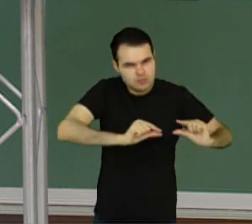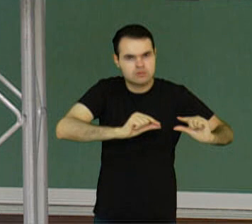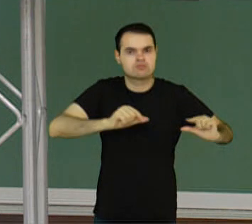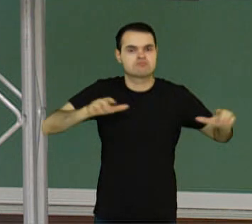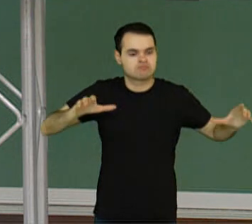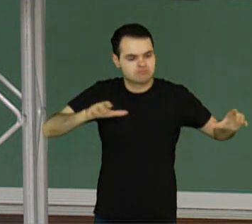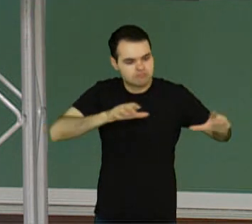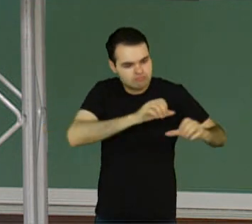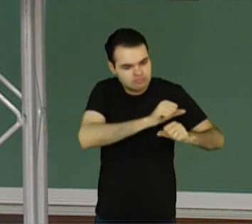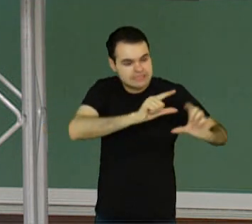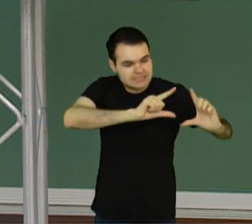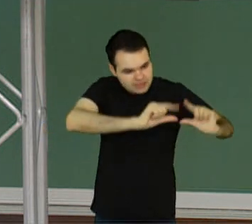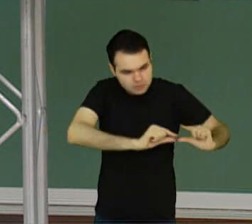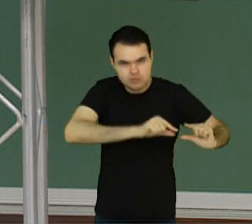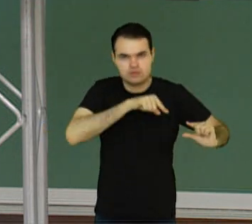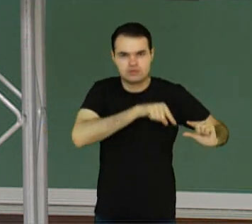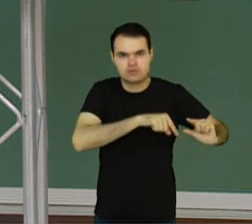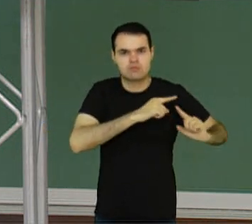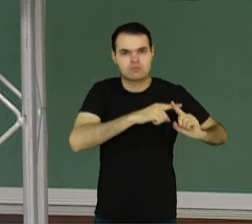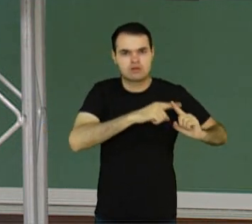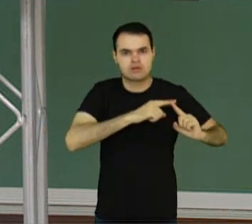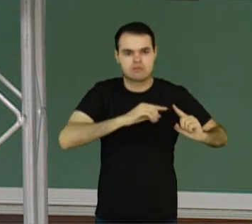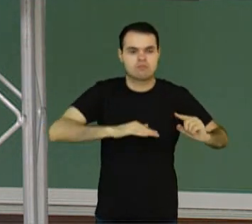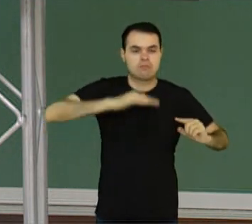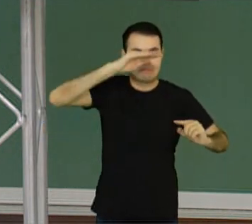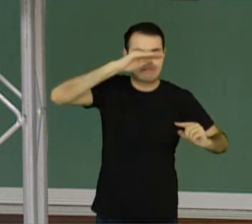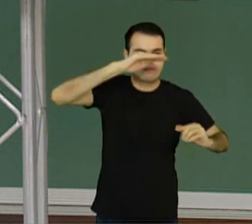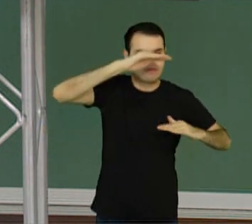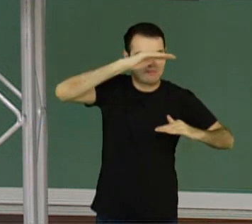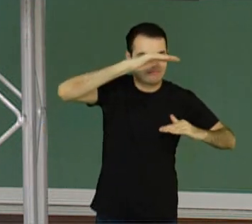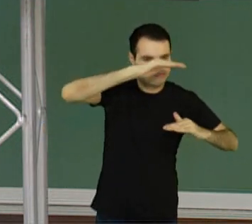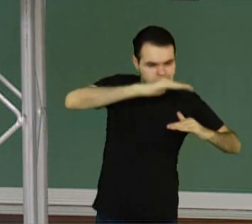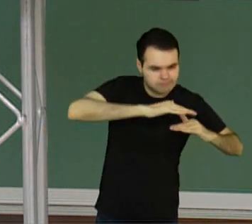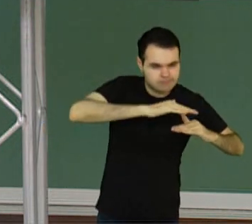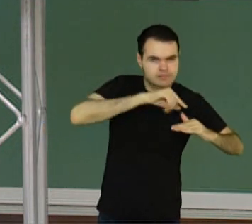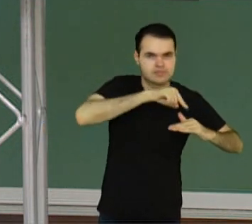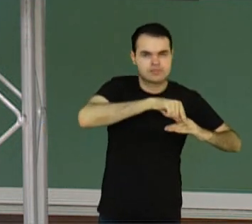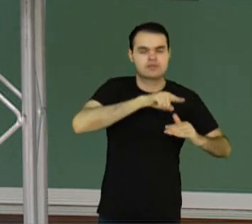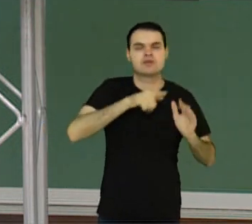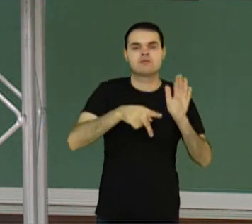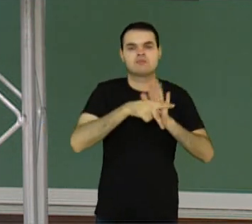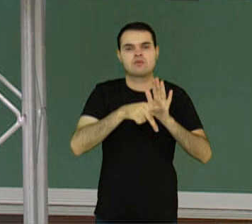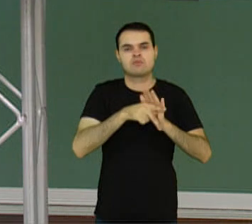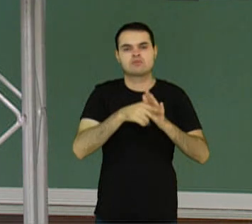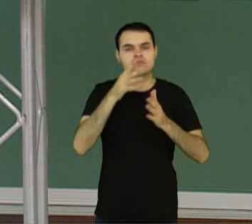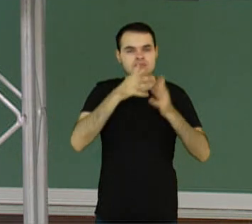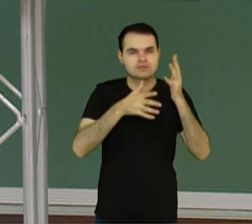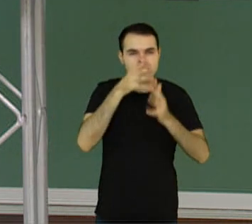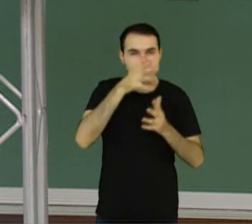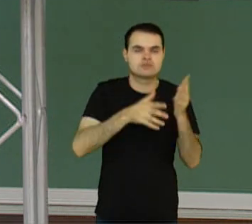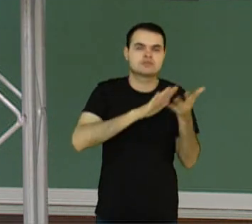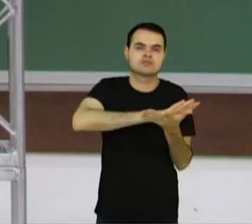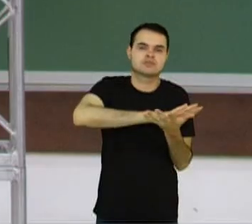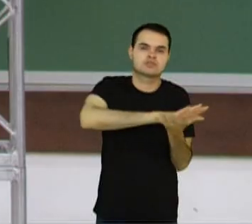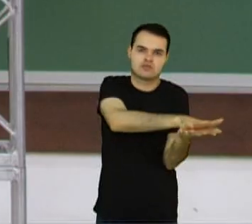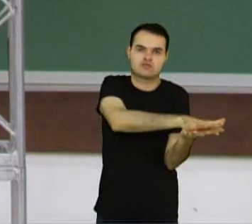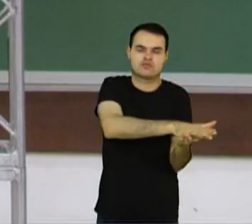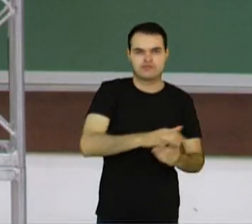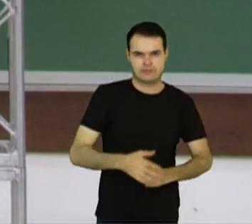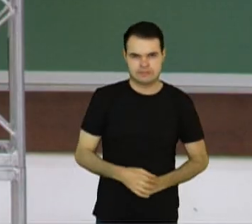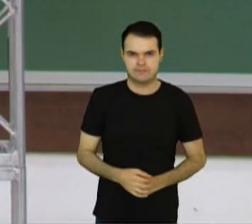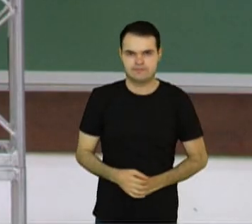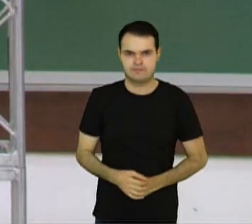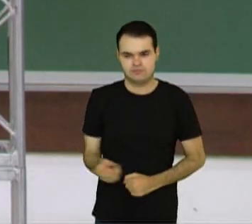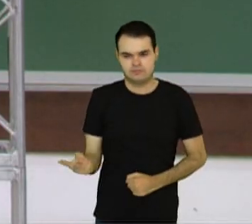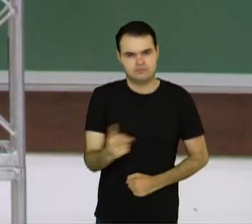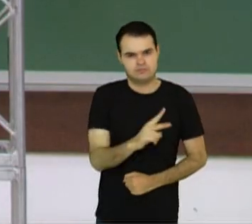amplitude, principalmente do que aparece mais alto inicialmente. E aí você define isso como uma interferência destrutiva. Então são as